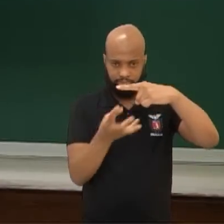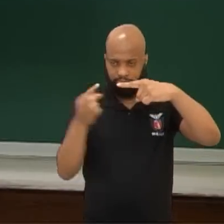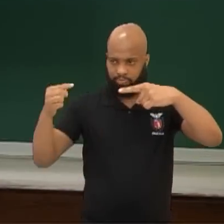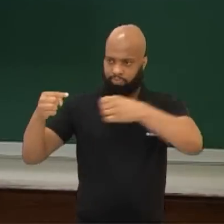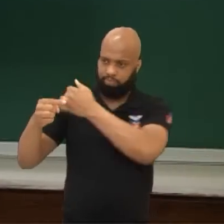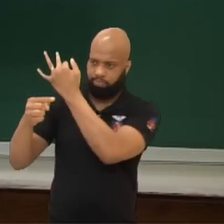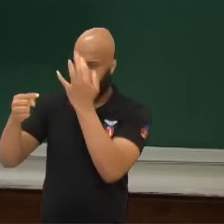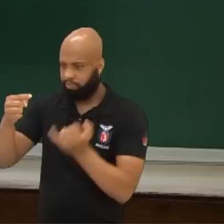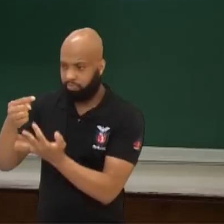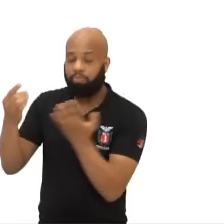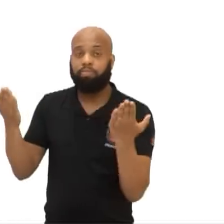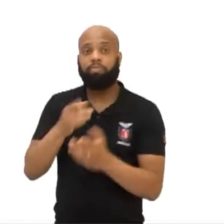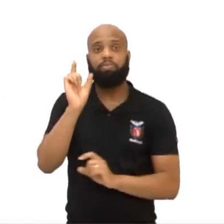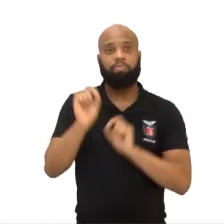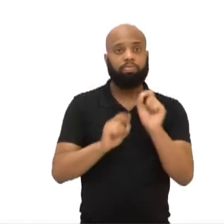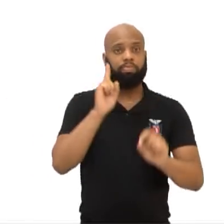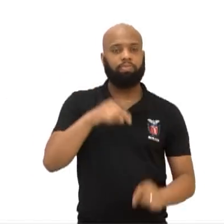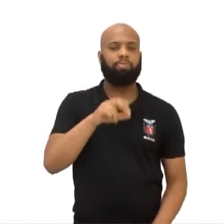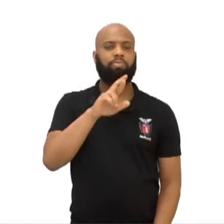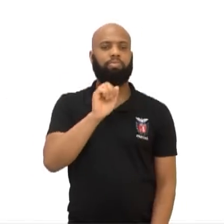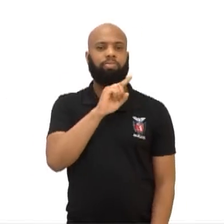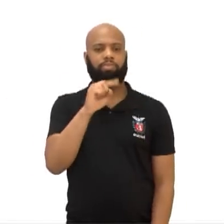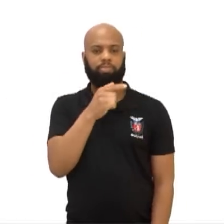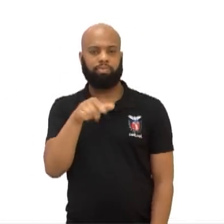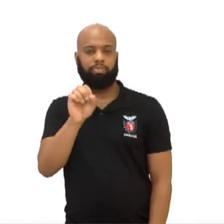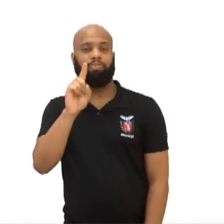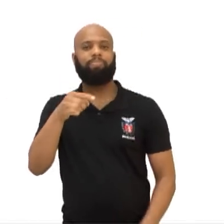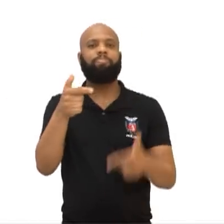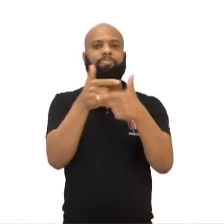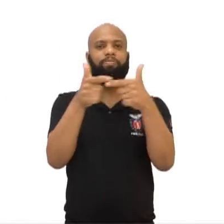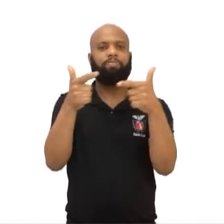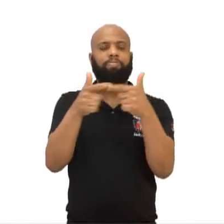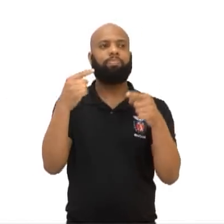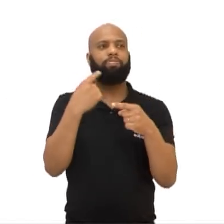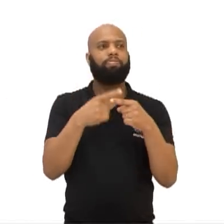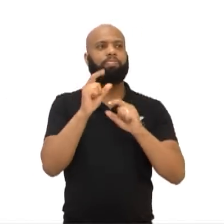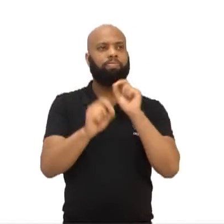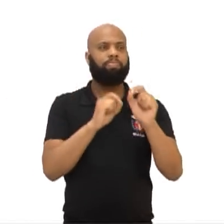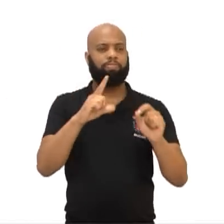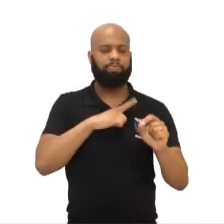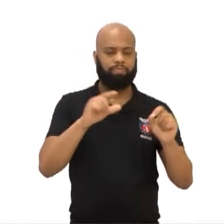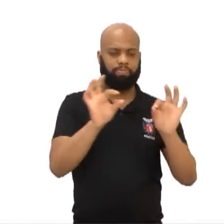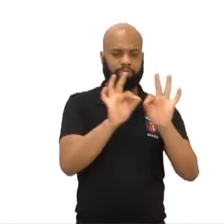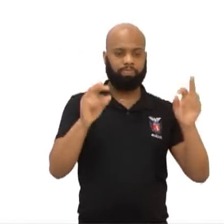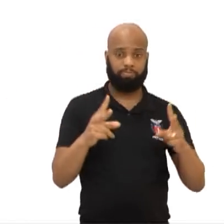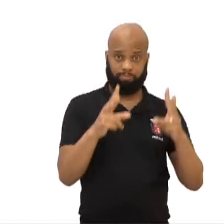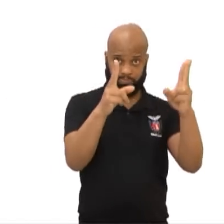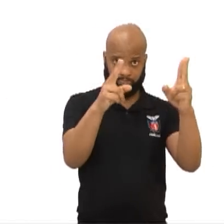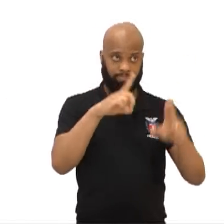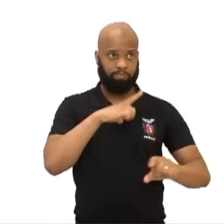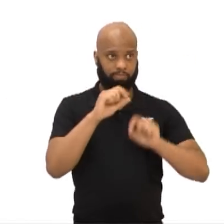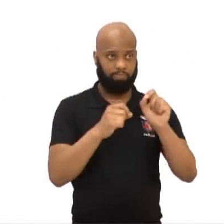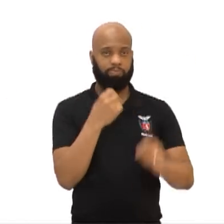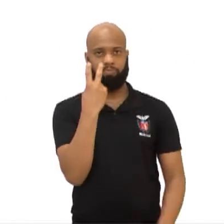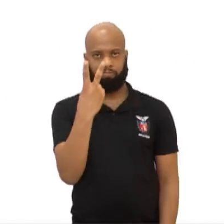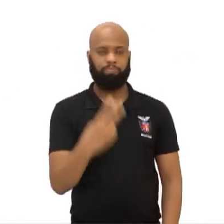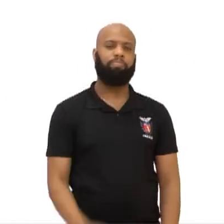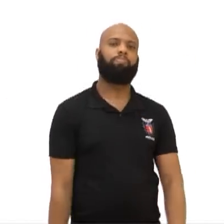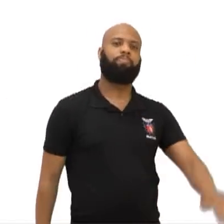sobre razão. Então a gente lembra aqui, né, os segmentos é um pedaço da reta. Então nós vamos ver dois segmentos